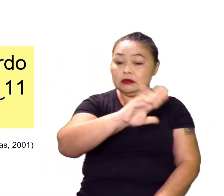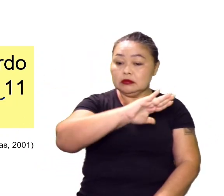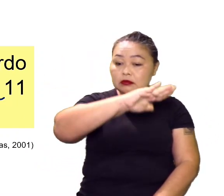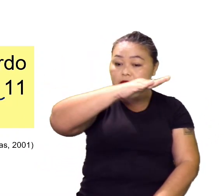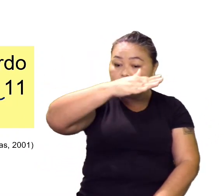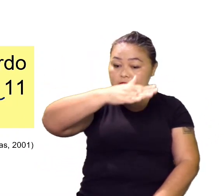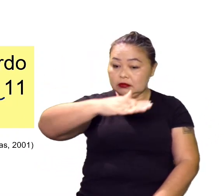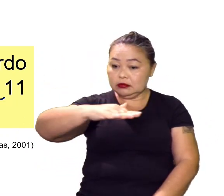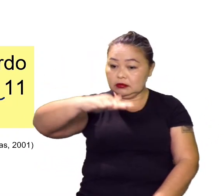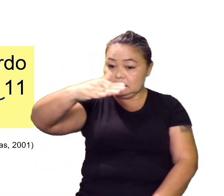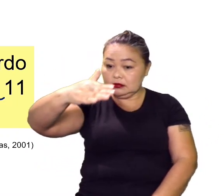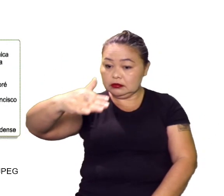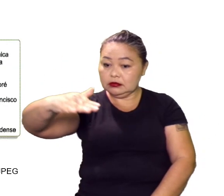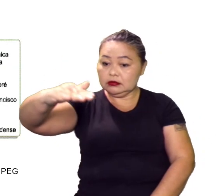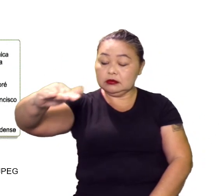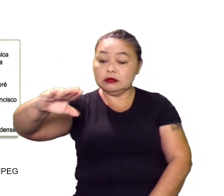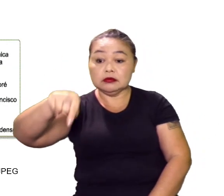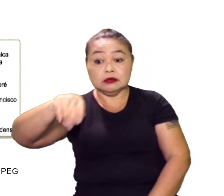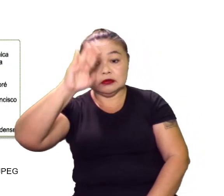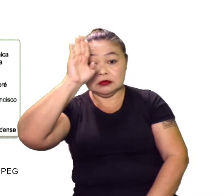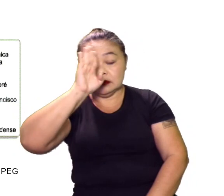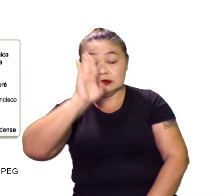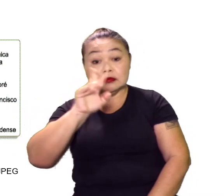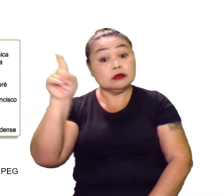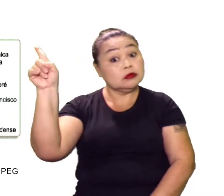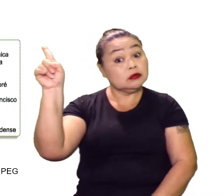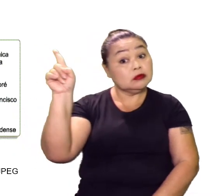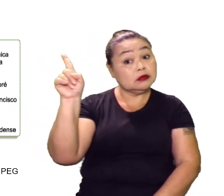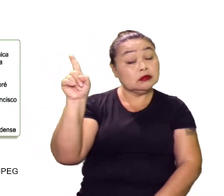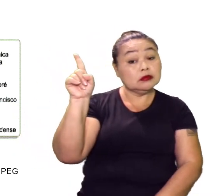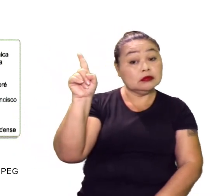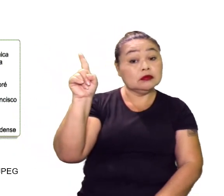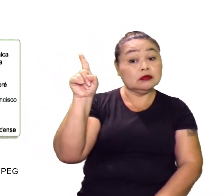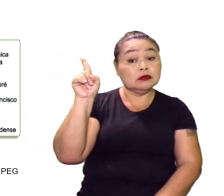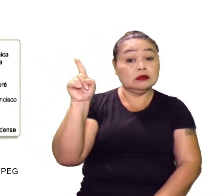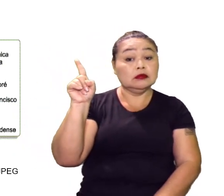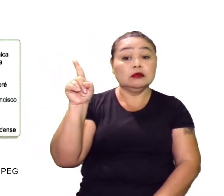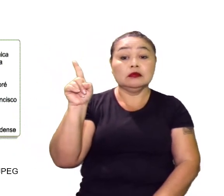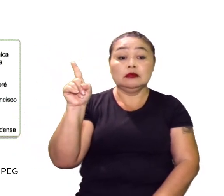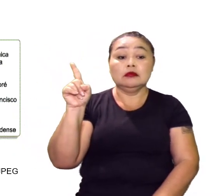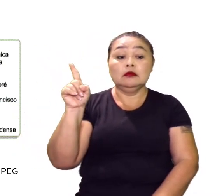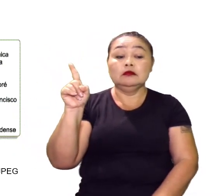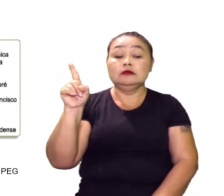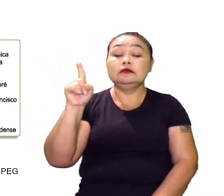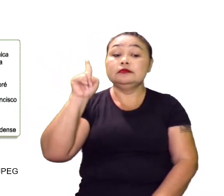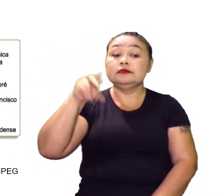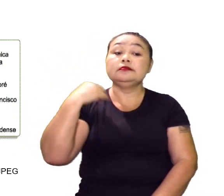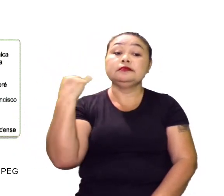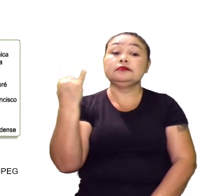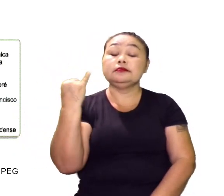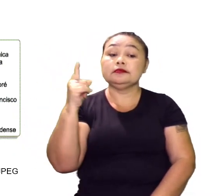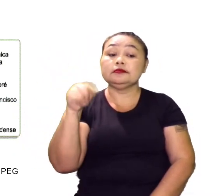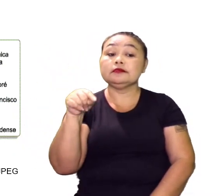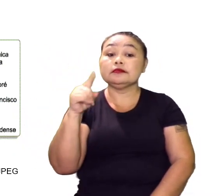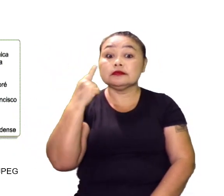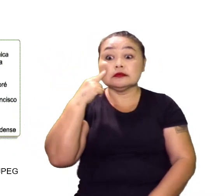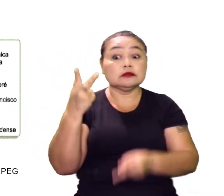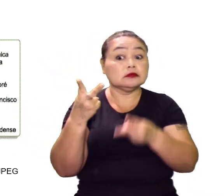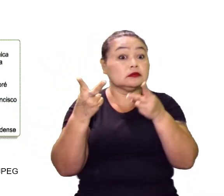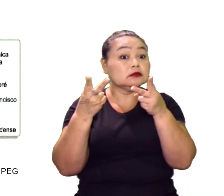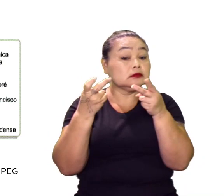relevo no Brasil. E aí nós temos o mapa, o importante o nosso aluno